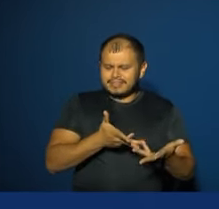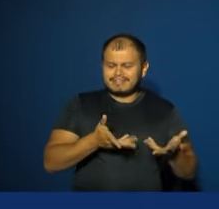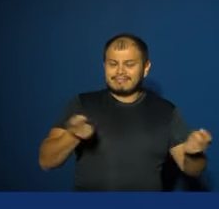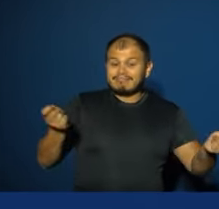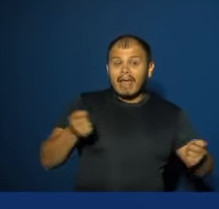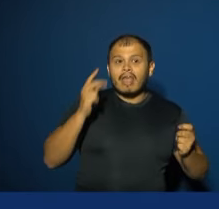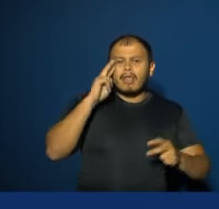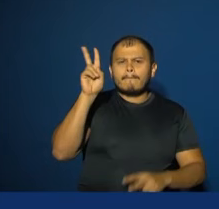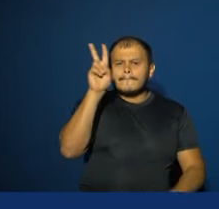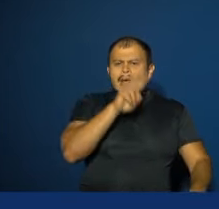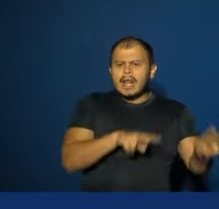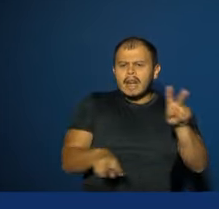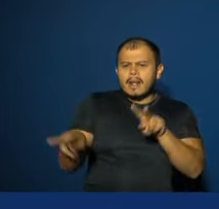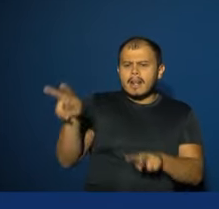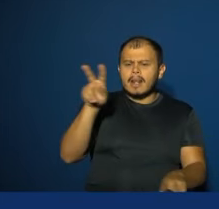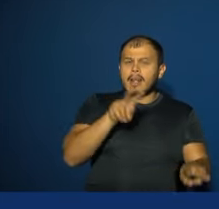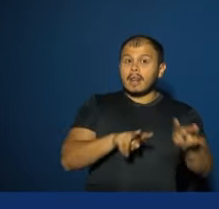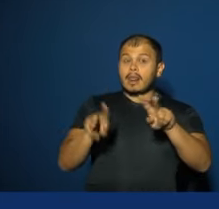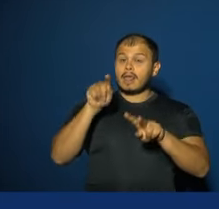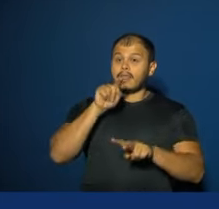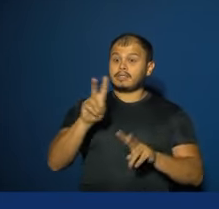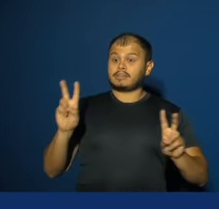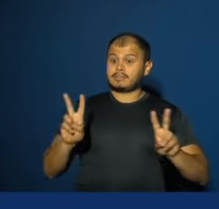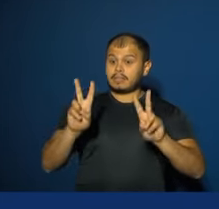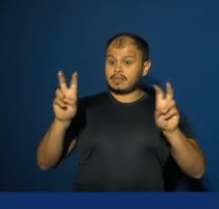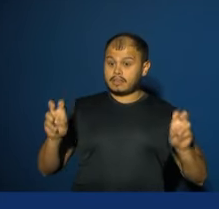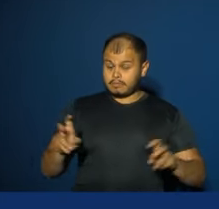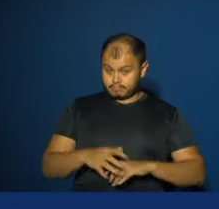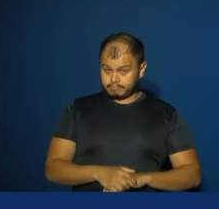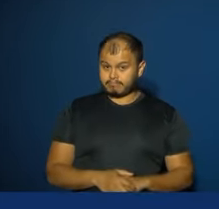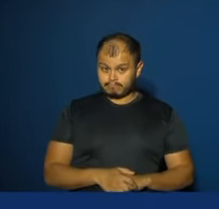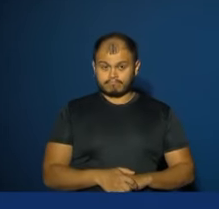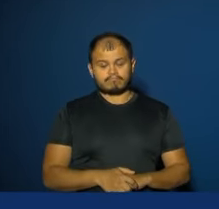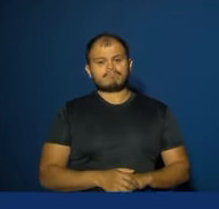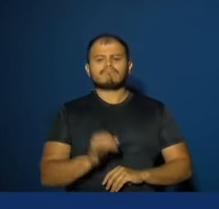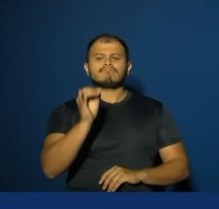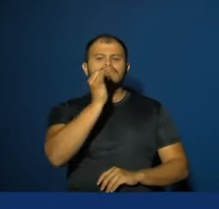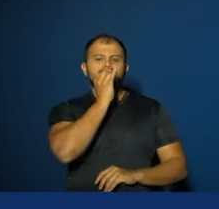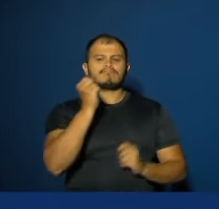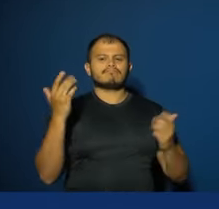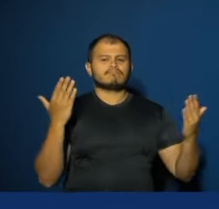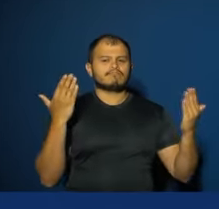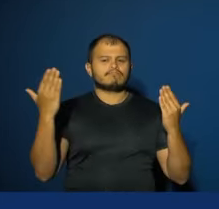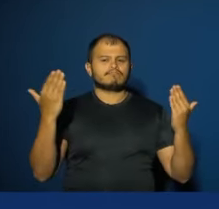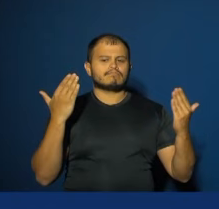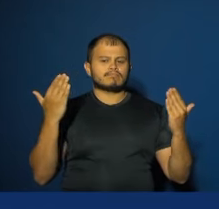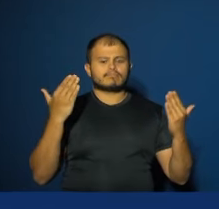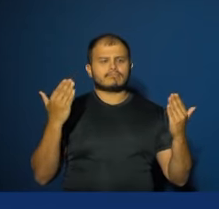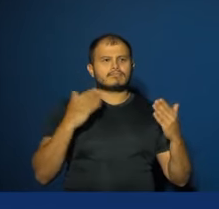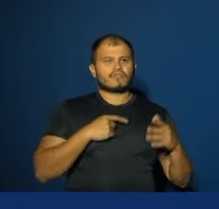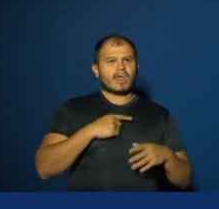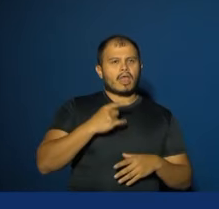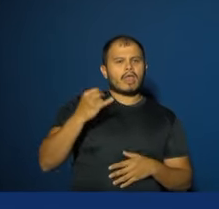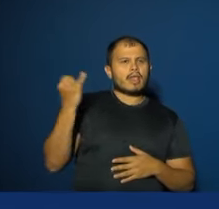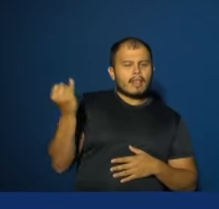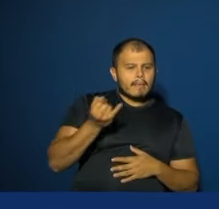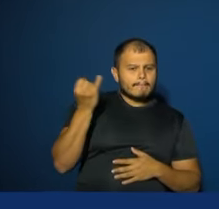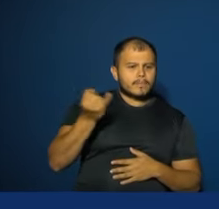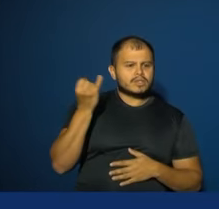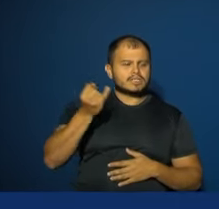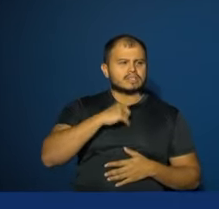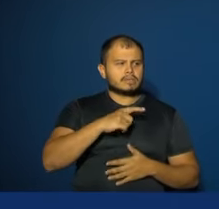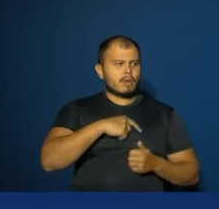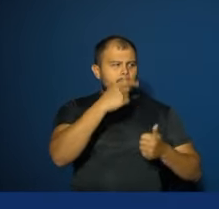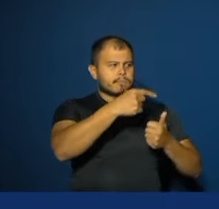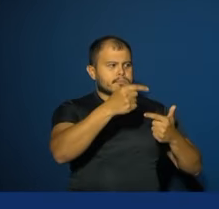enxerga essa questão, por exemplo, considerando a importância de fontes